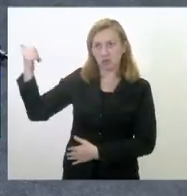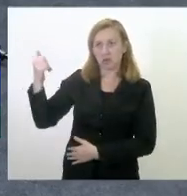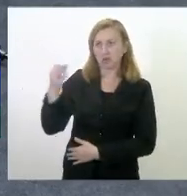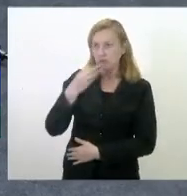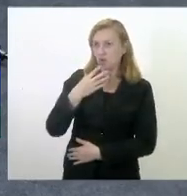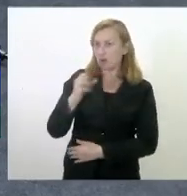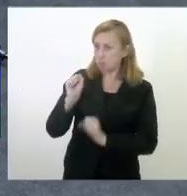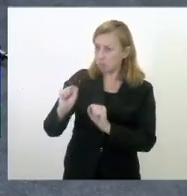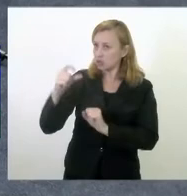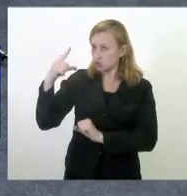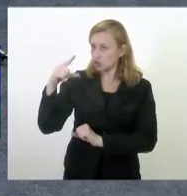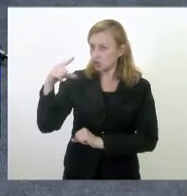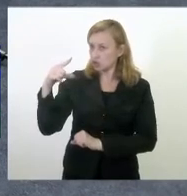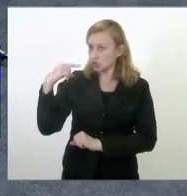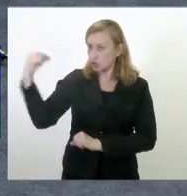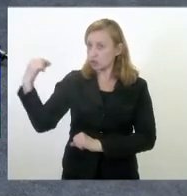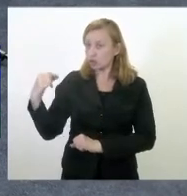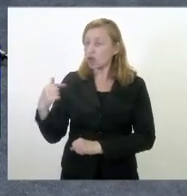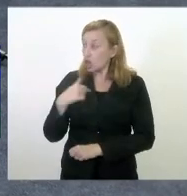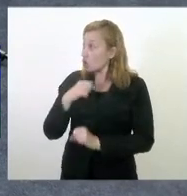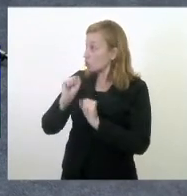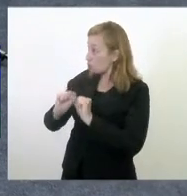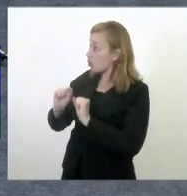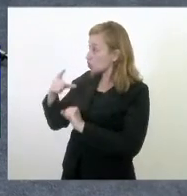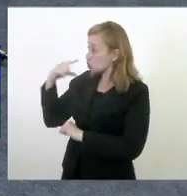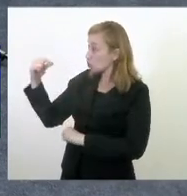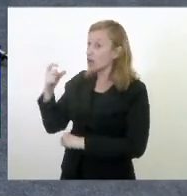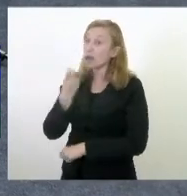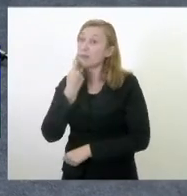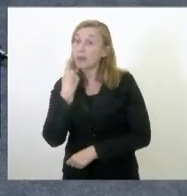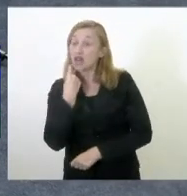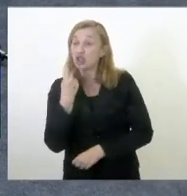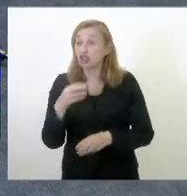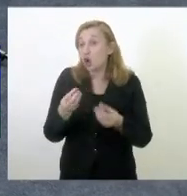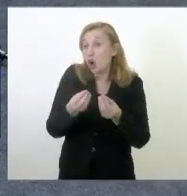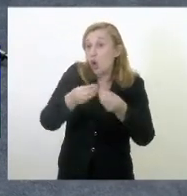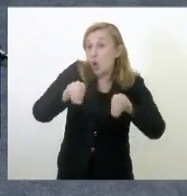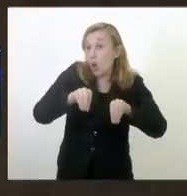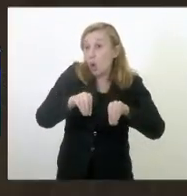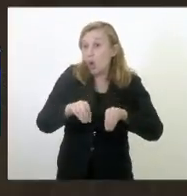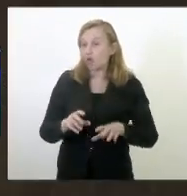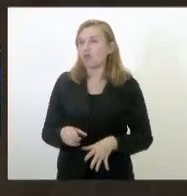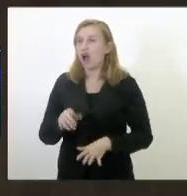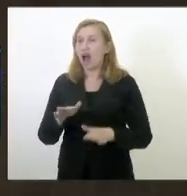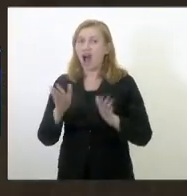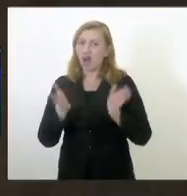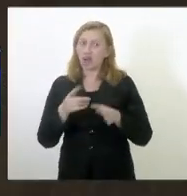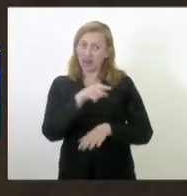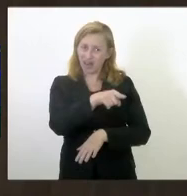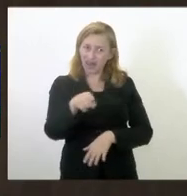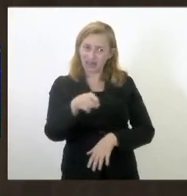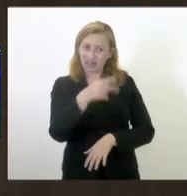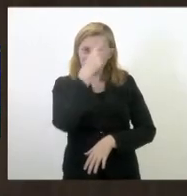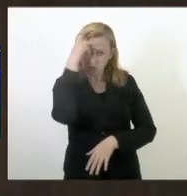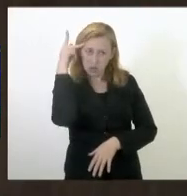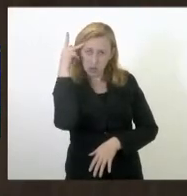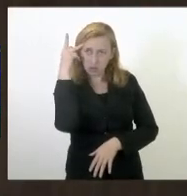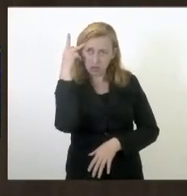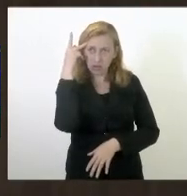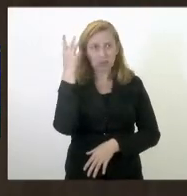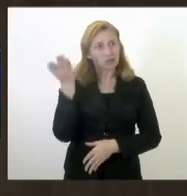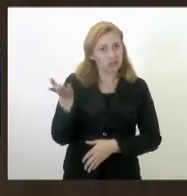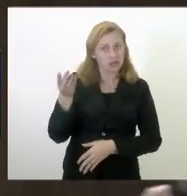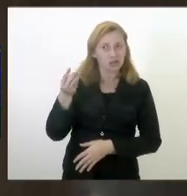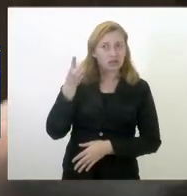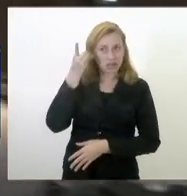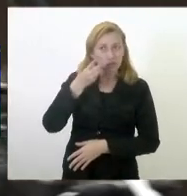escolher hoje. Eu posso escolher se eu vou comer peixe, se eu vou comer ovo. Então, agora, essas pessoas, Márcia.